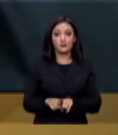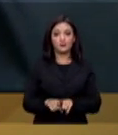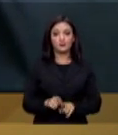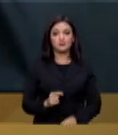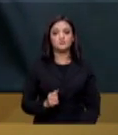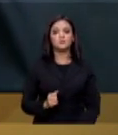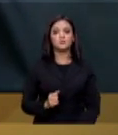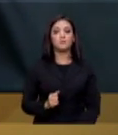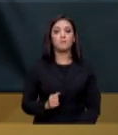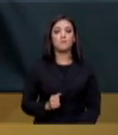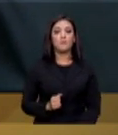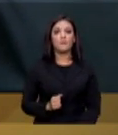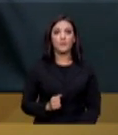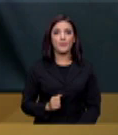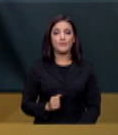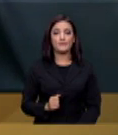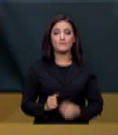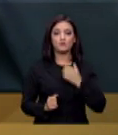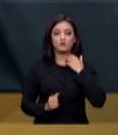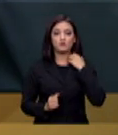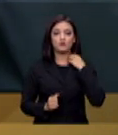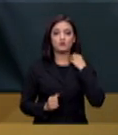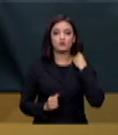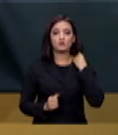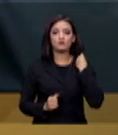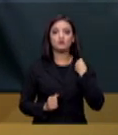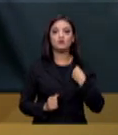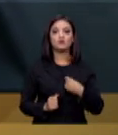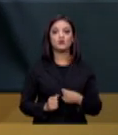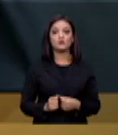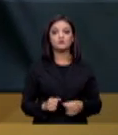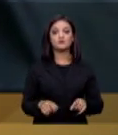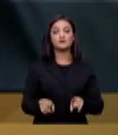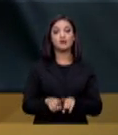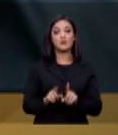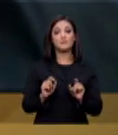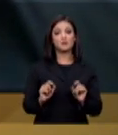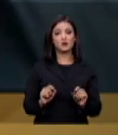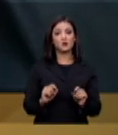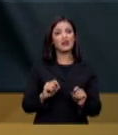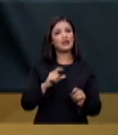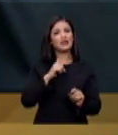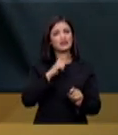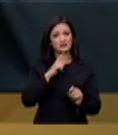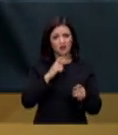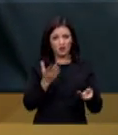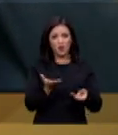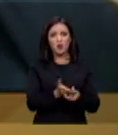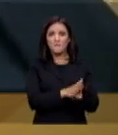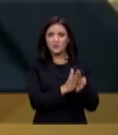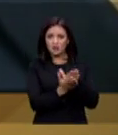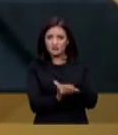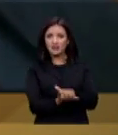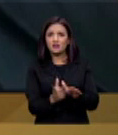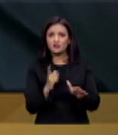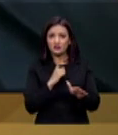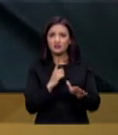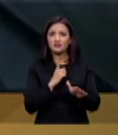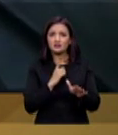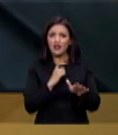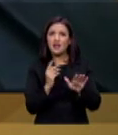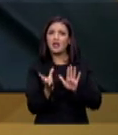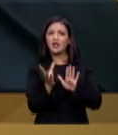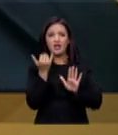Além deste quadro, e é isso que o Ministério Público agrega nessa sustentação oral, veio aos autos uma informação